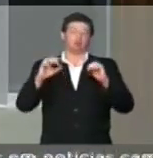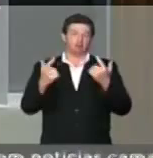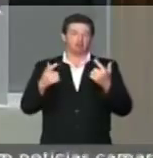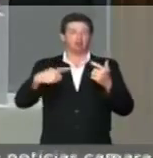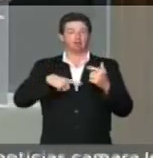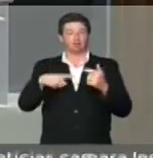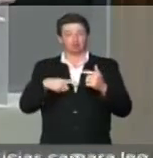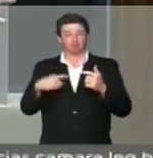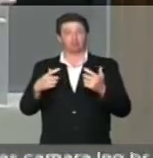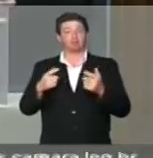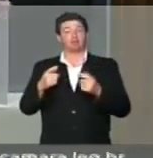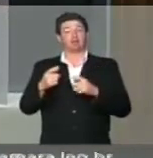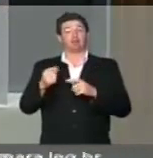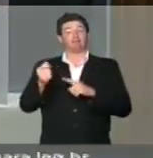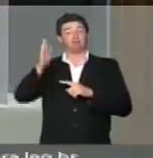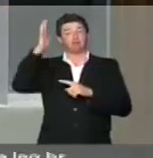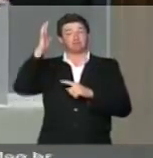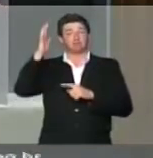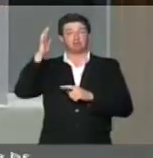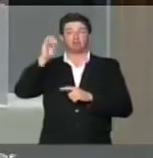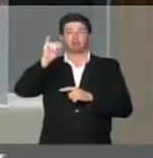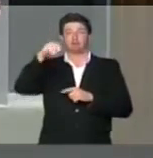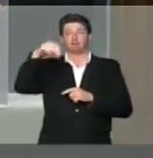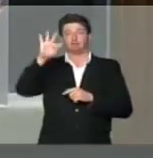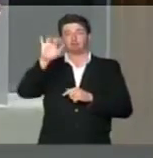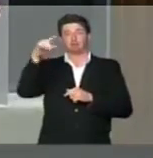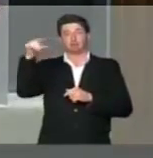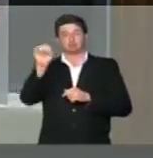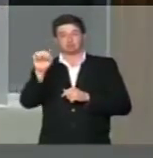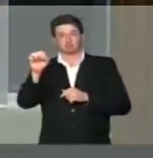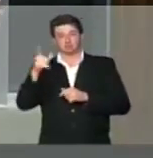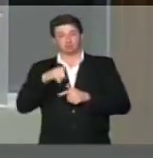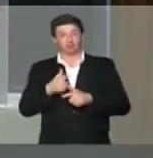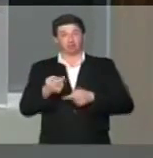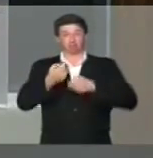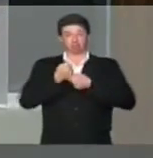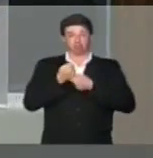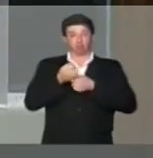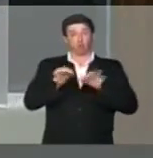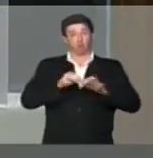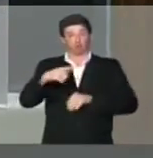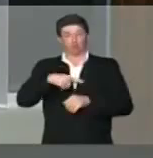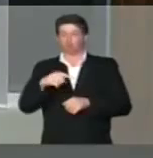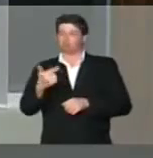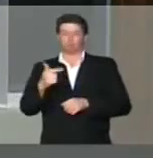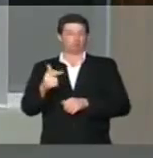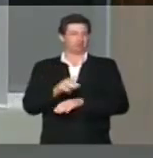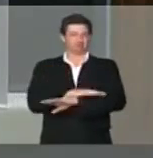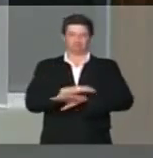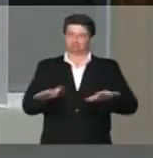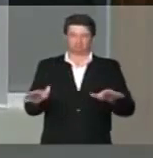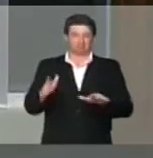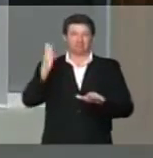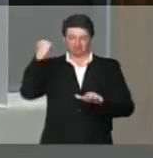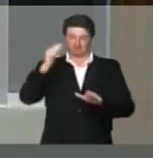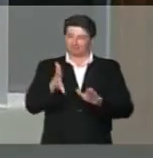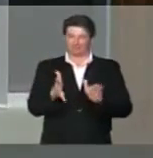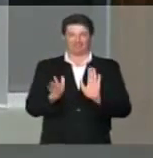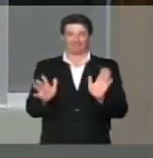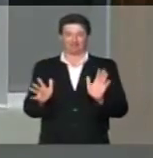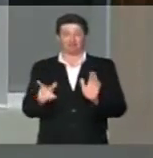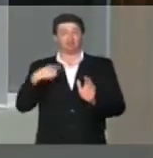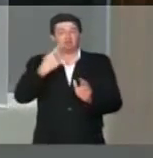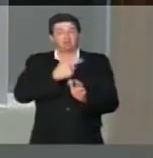um repique da inflação, não está contida nem controlada. E isso, a nós